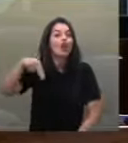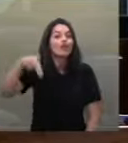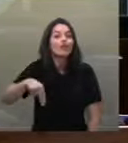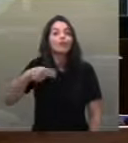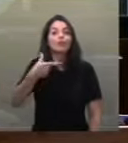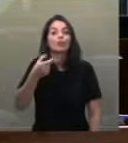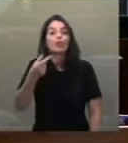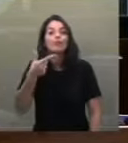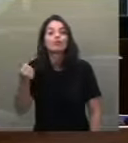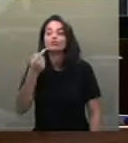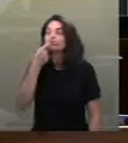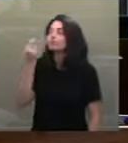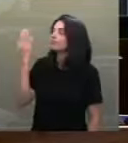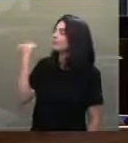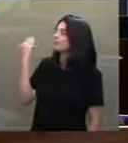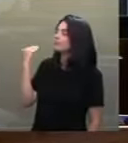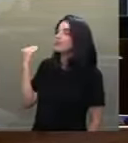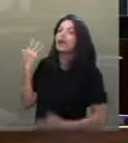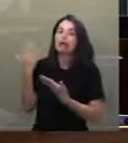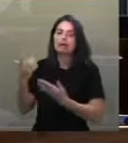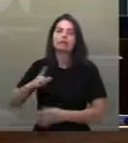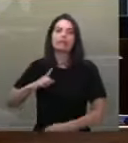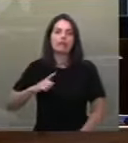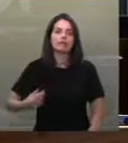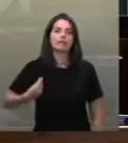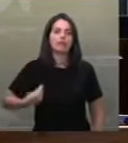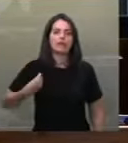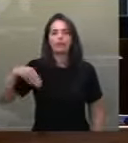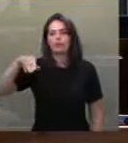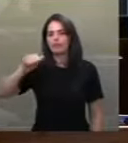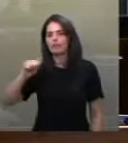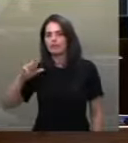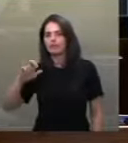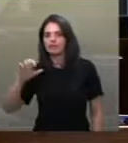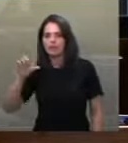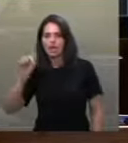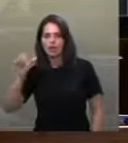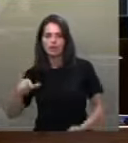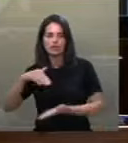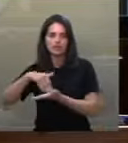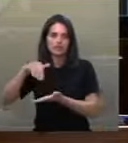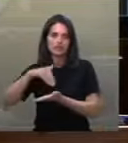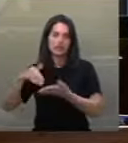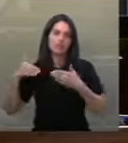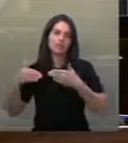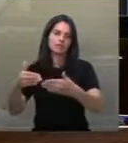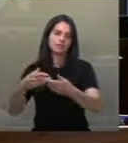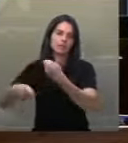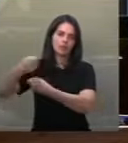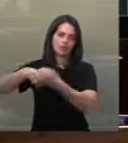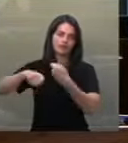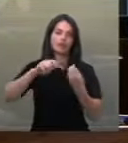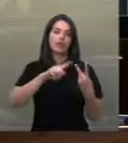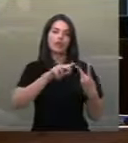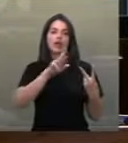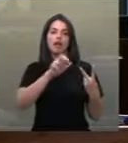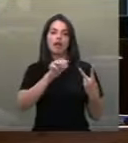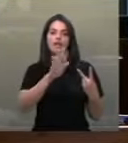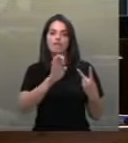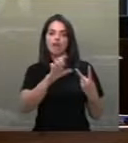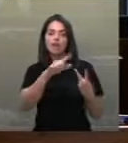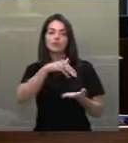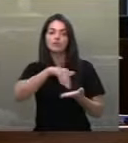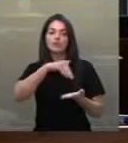2021. Contando com a participação dos senhores Marcelo Guarani, secretário executivo do Ministério da Economia, Rafael Bastos da Silva,